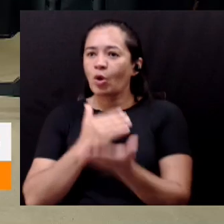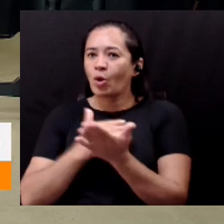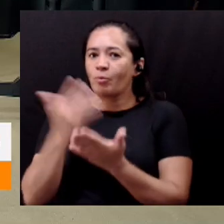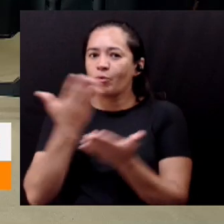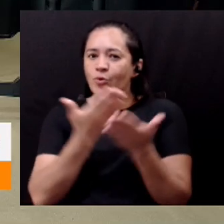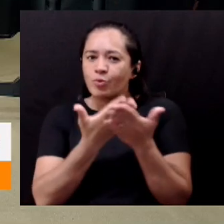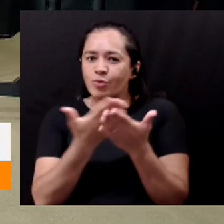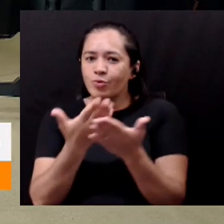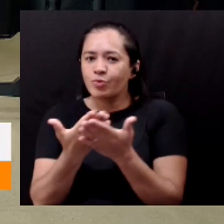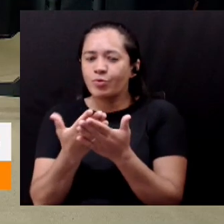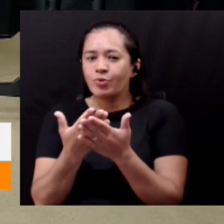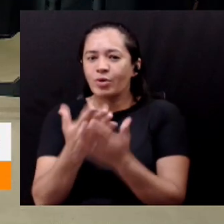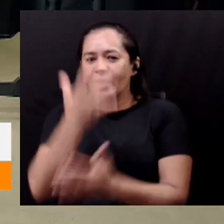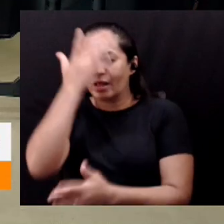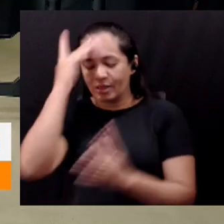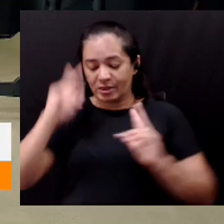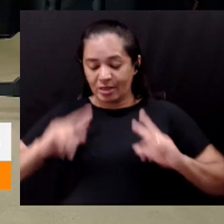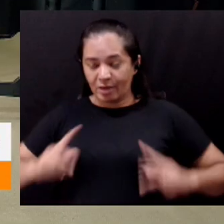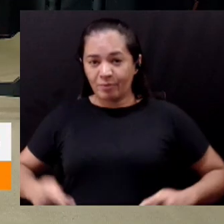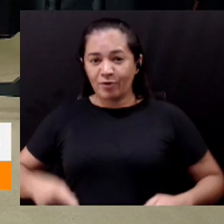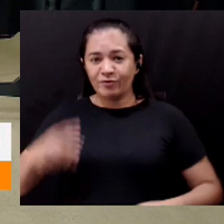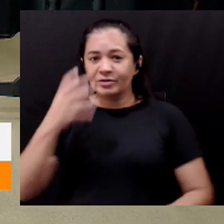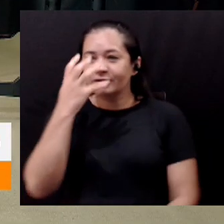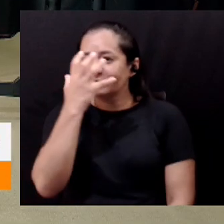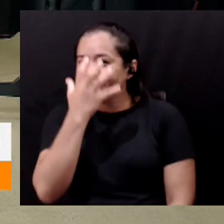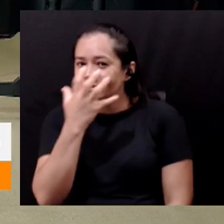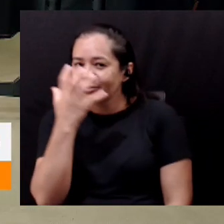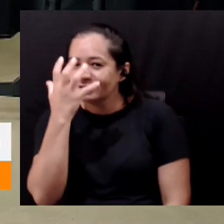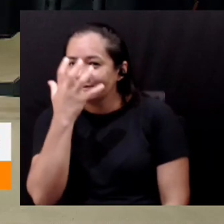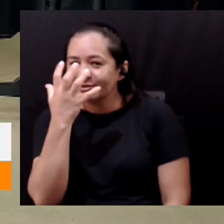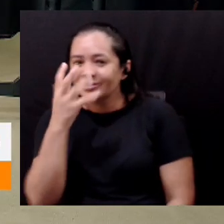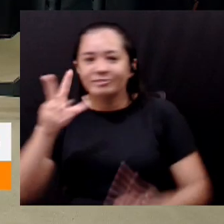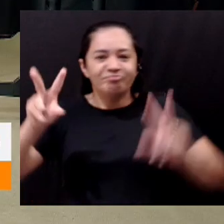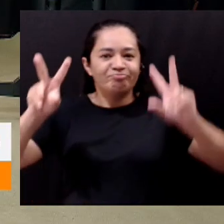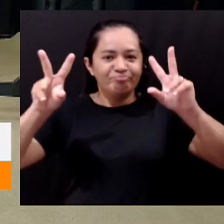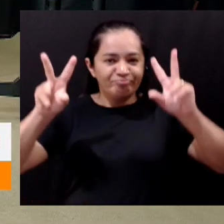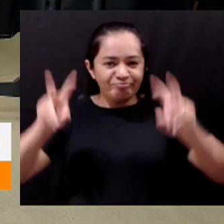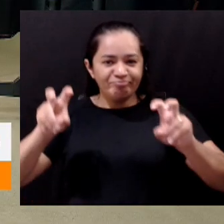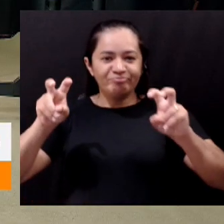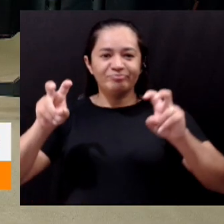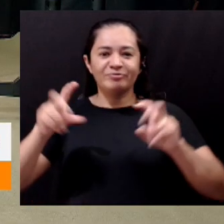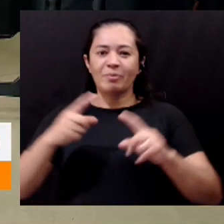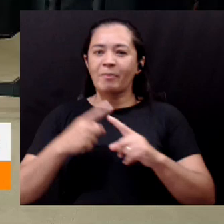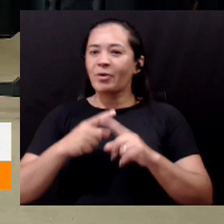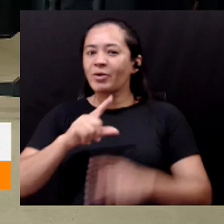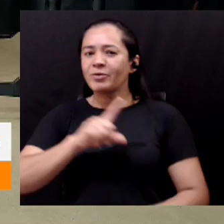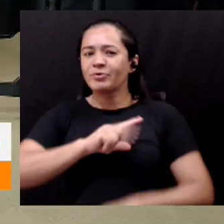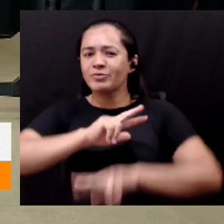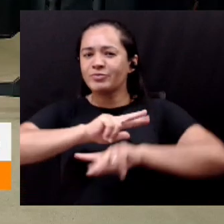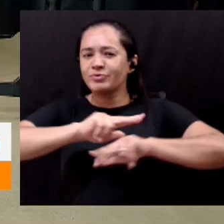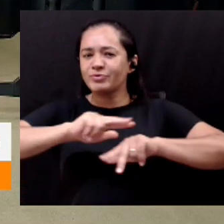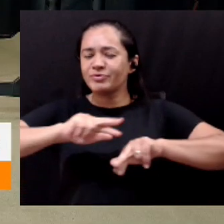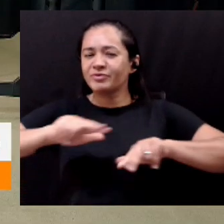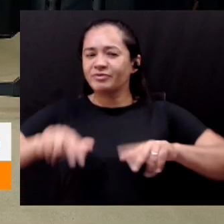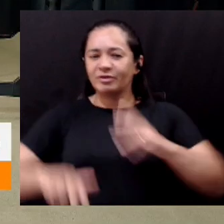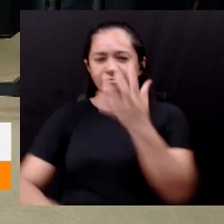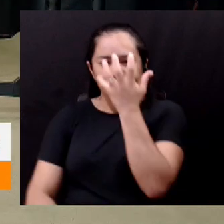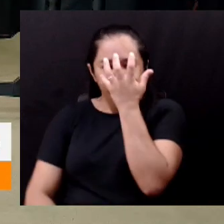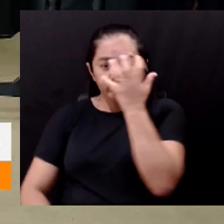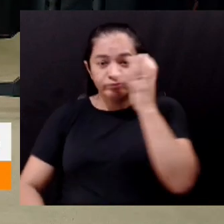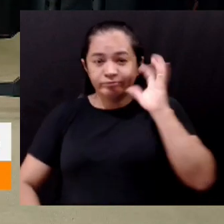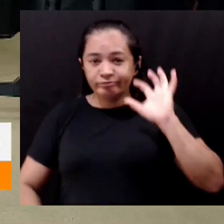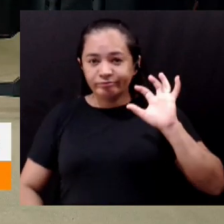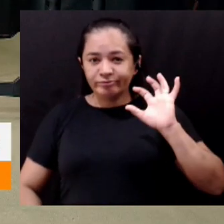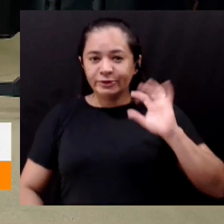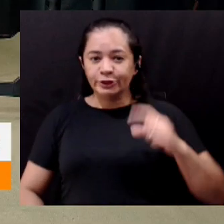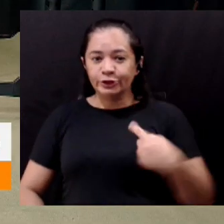humano, você começa a se apaixonar por esse ser que tem aí diversas faces, né? E a gente precisa se manter em equilíbrio.